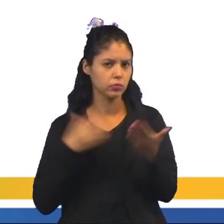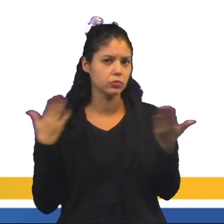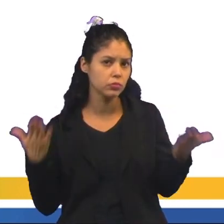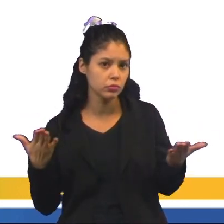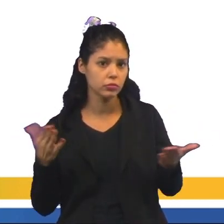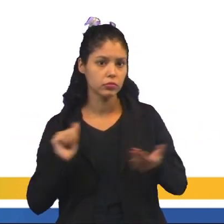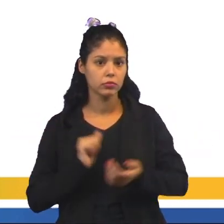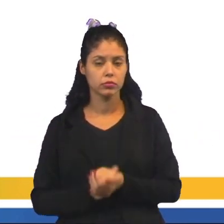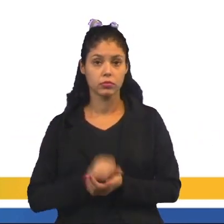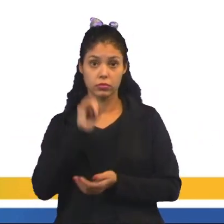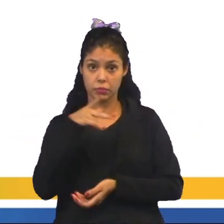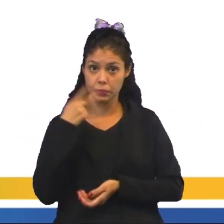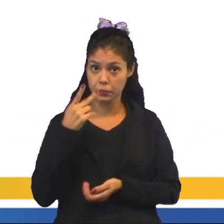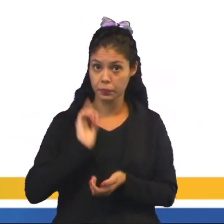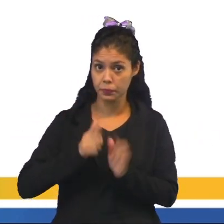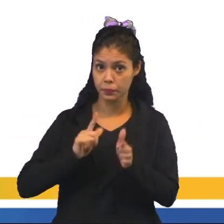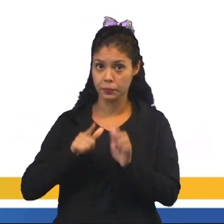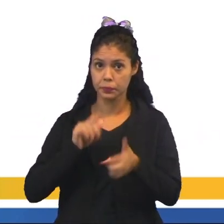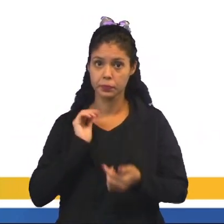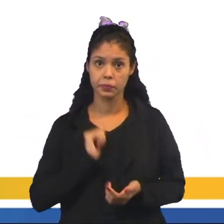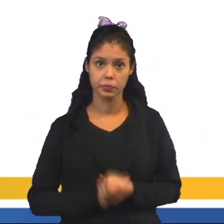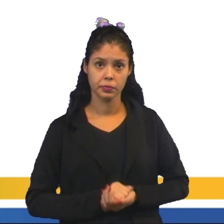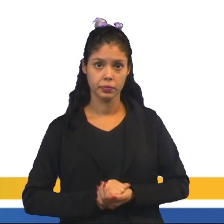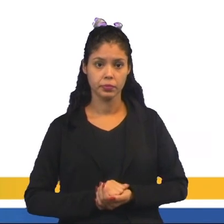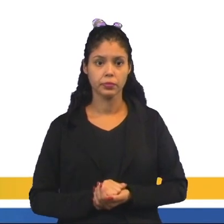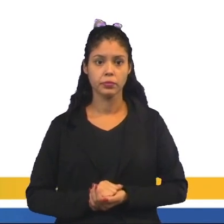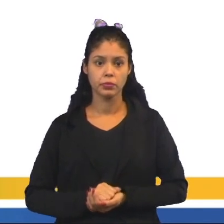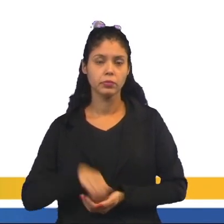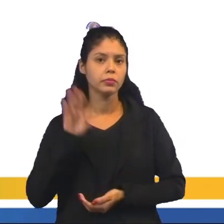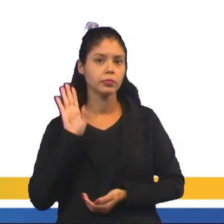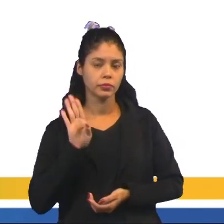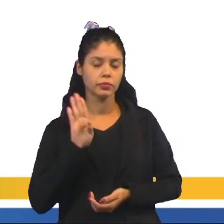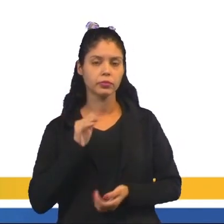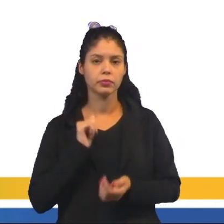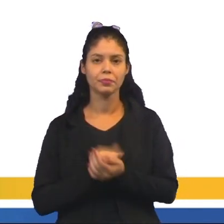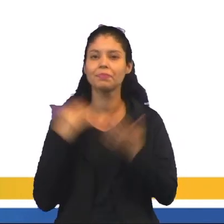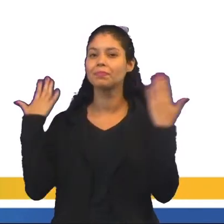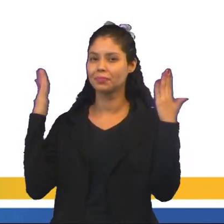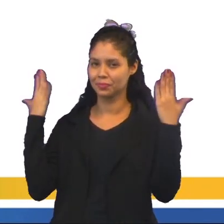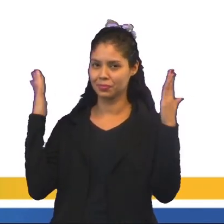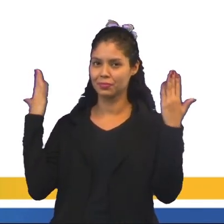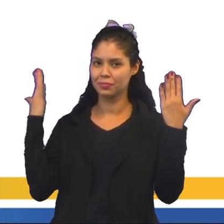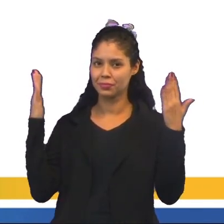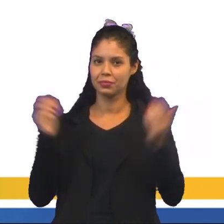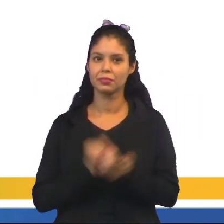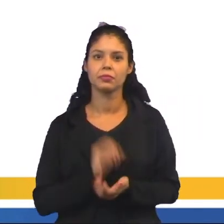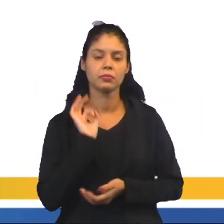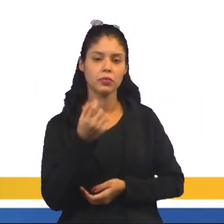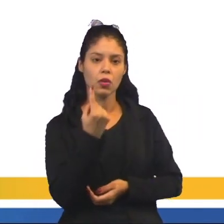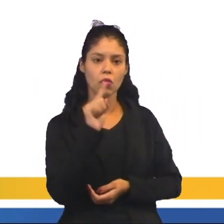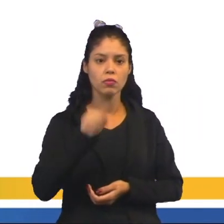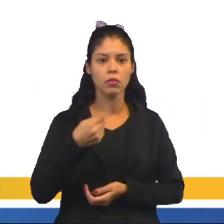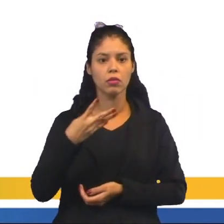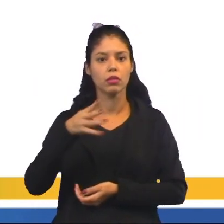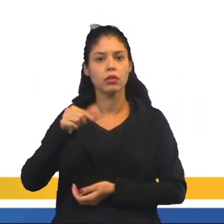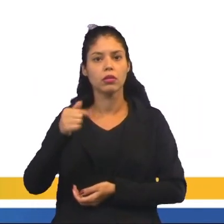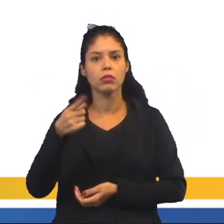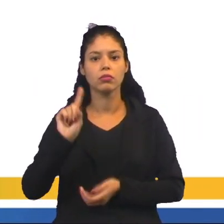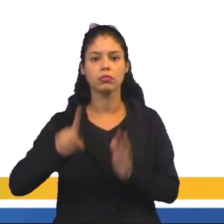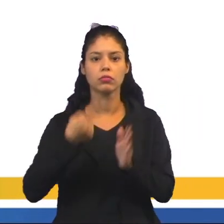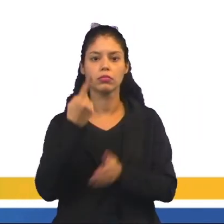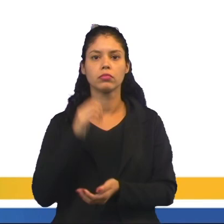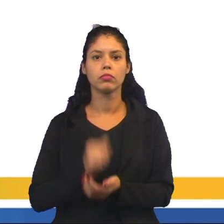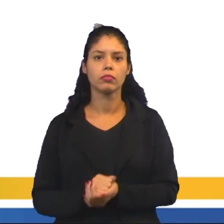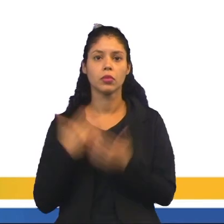anteriormente? Se você disse que a alternativa correta é a letra B, está certo, 1,47 vezes chance de